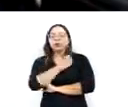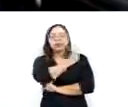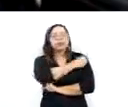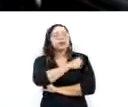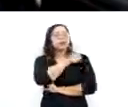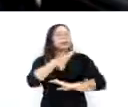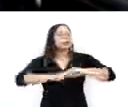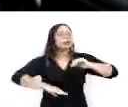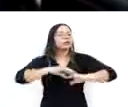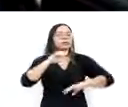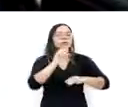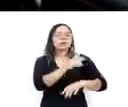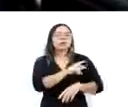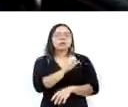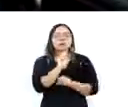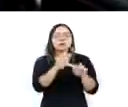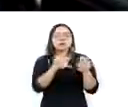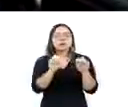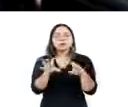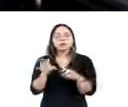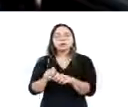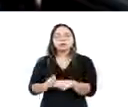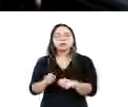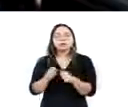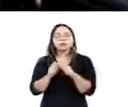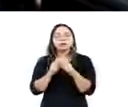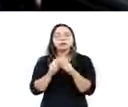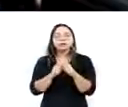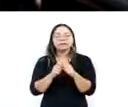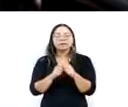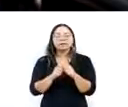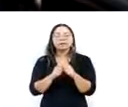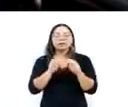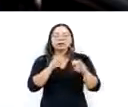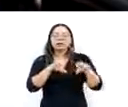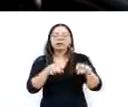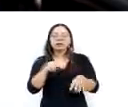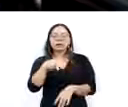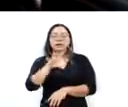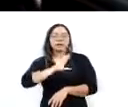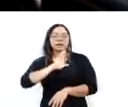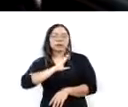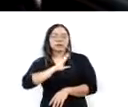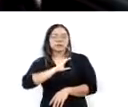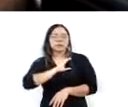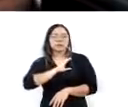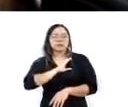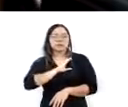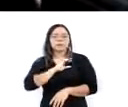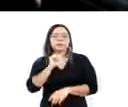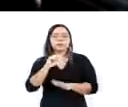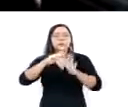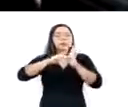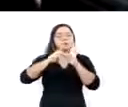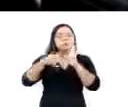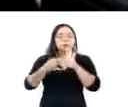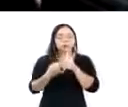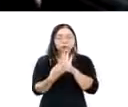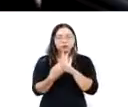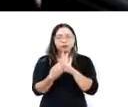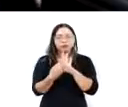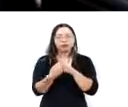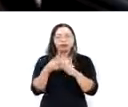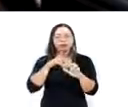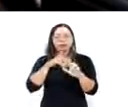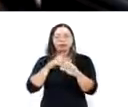Muitos alunos e profissionais da educação estão promovendo a educação em tempos de pandemia em Caxias por meio desse programa que